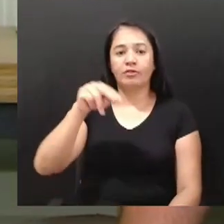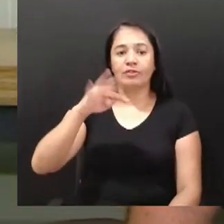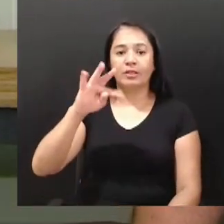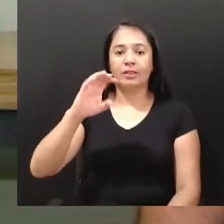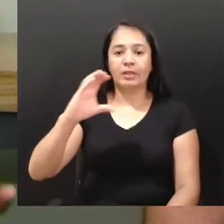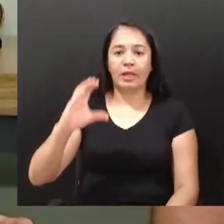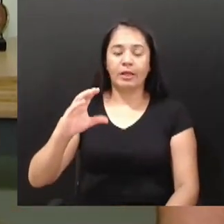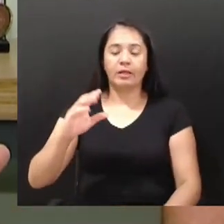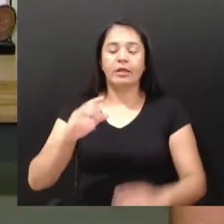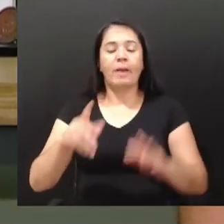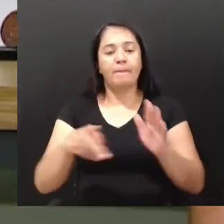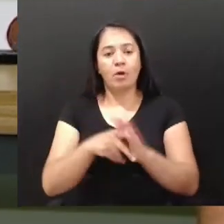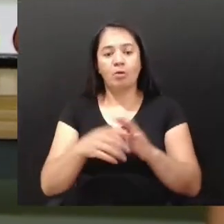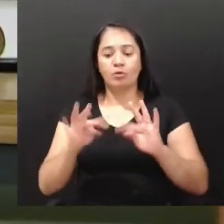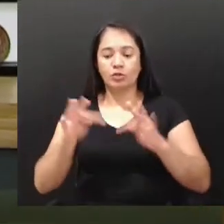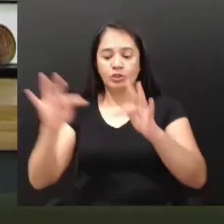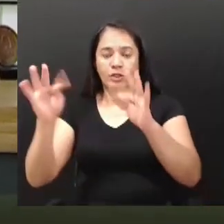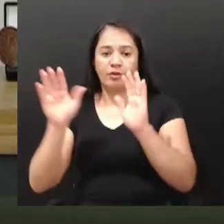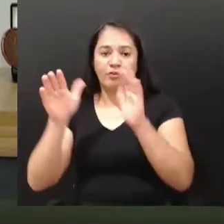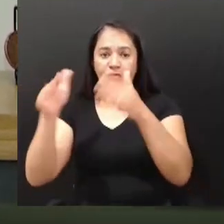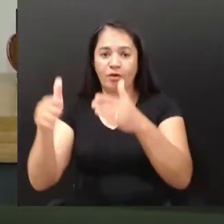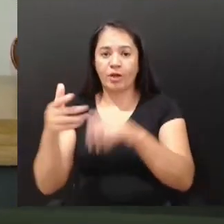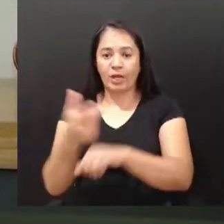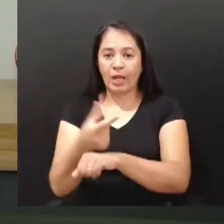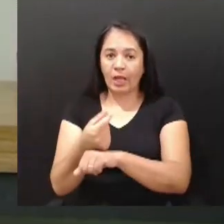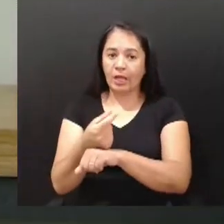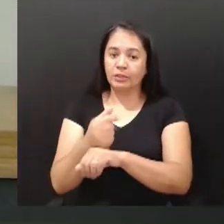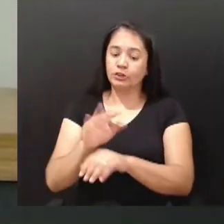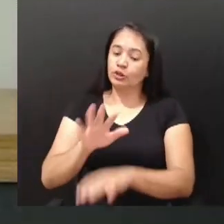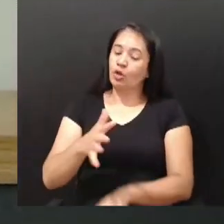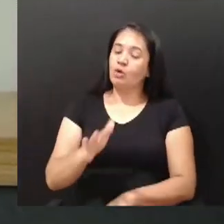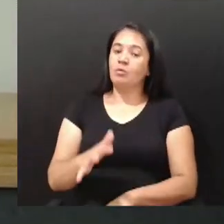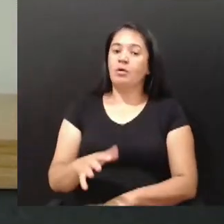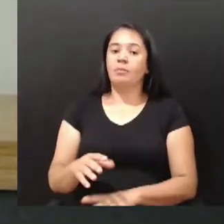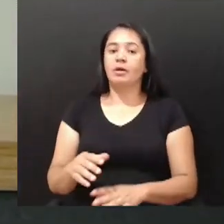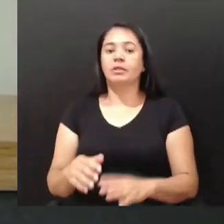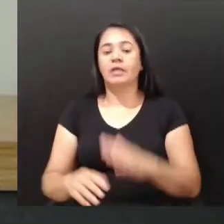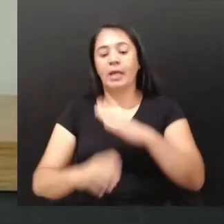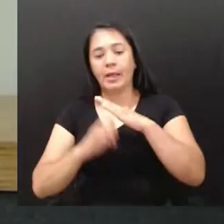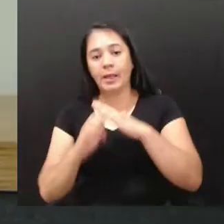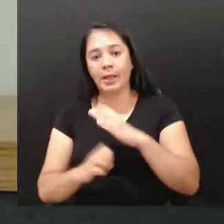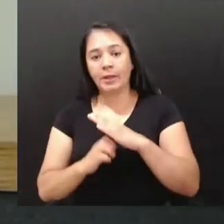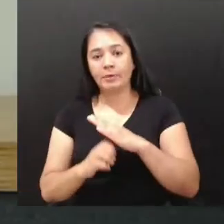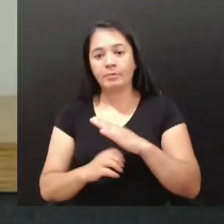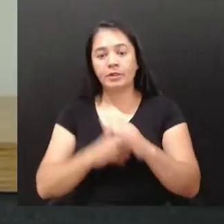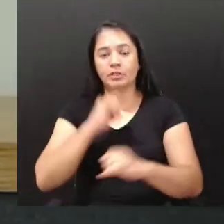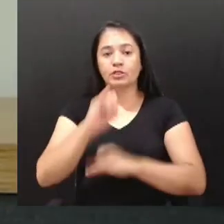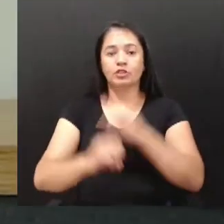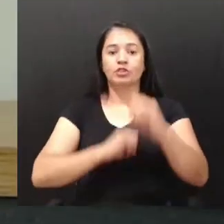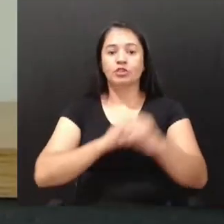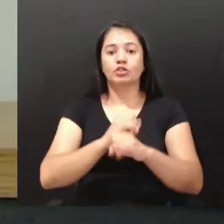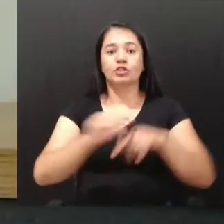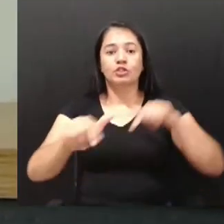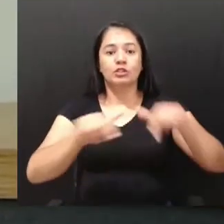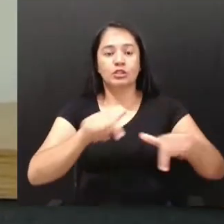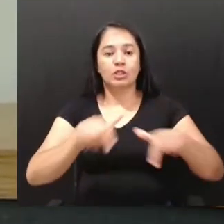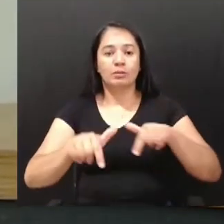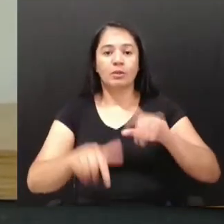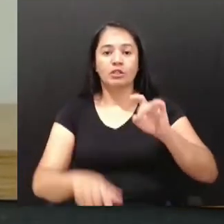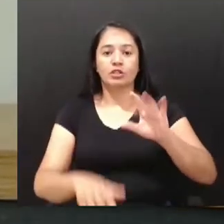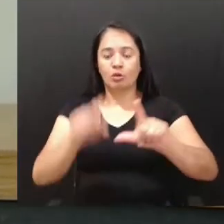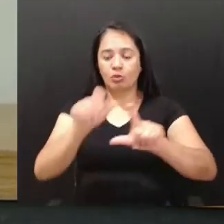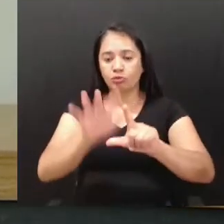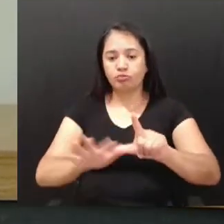voltada para finanças. Geralmente, são empresas digitais que atuam só como plataformas digitais